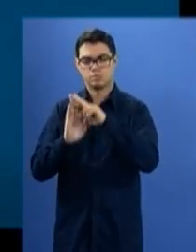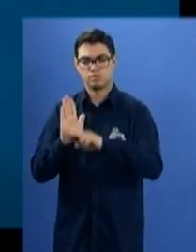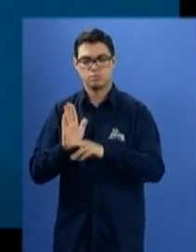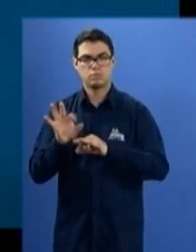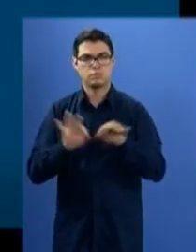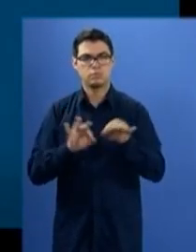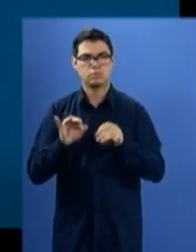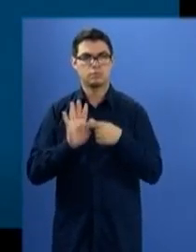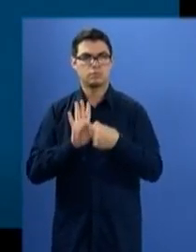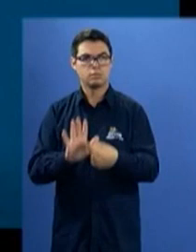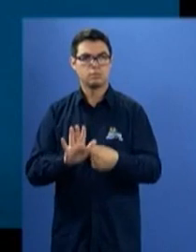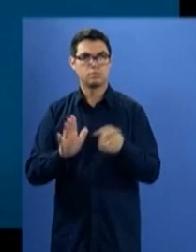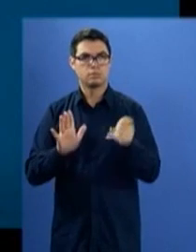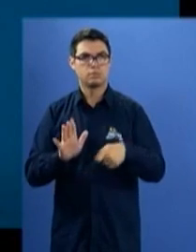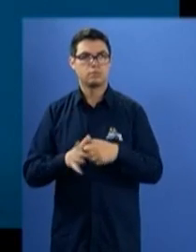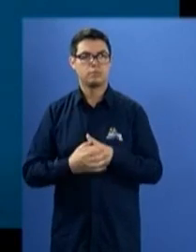produto.